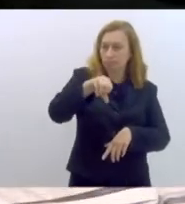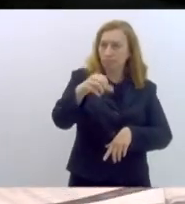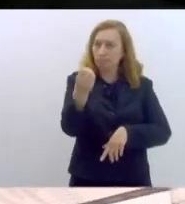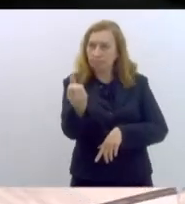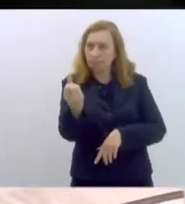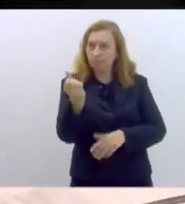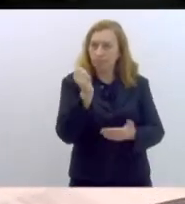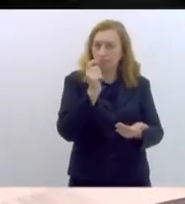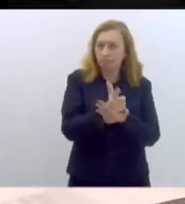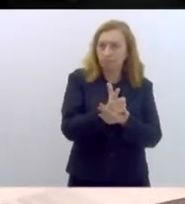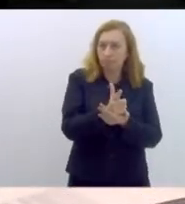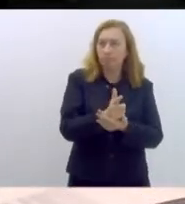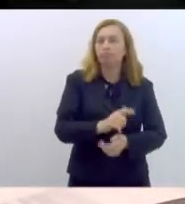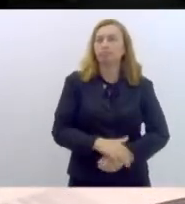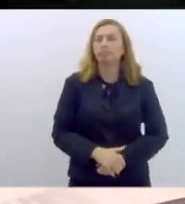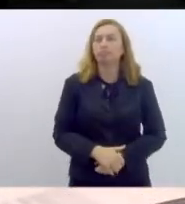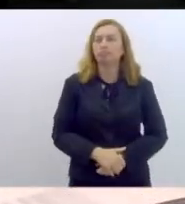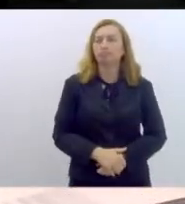efetivamente.